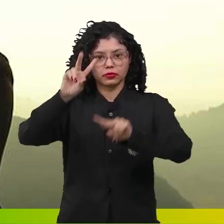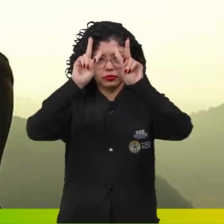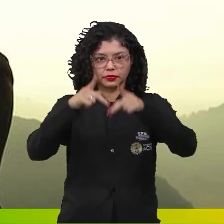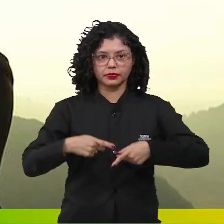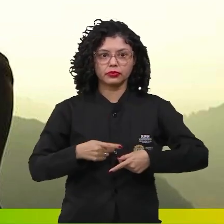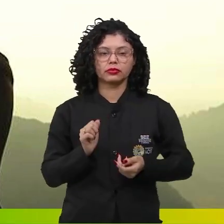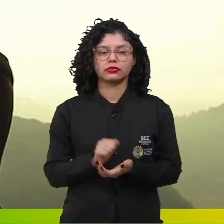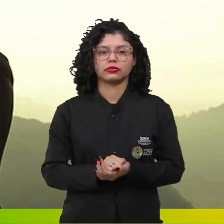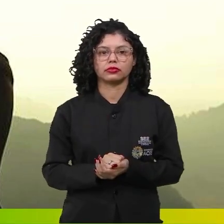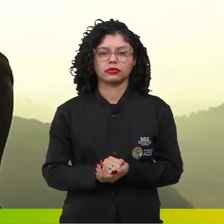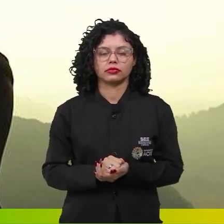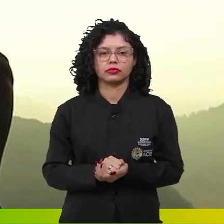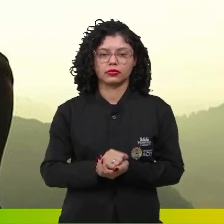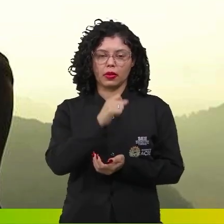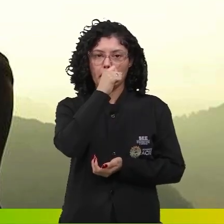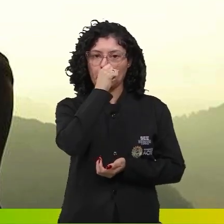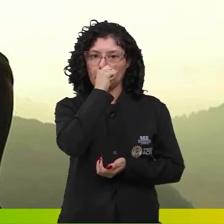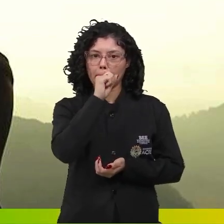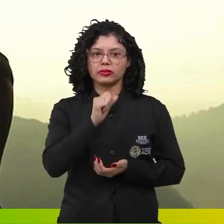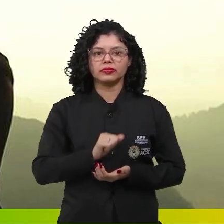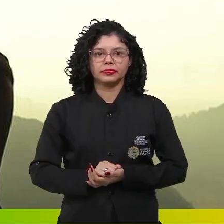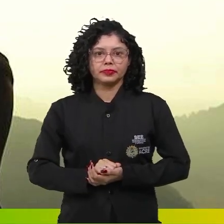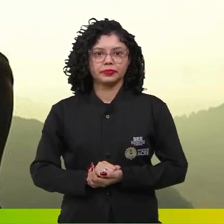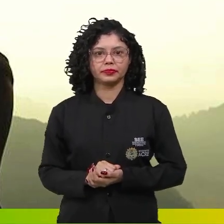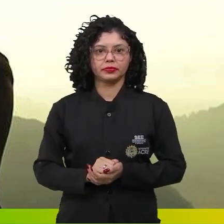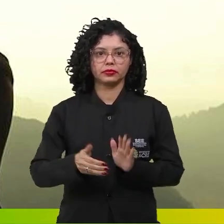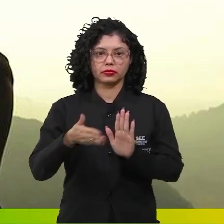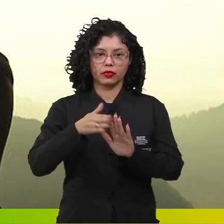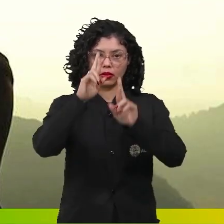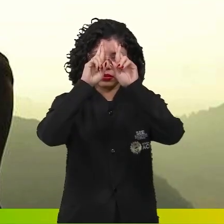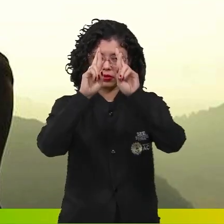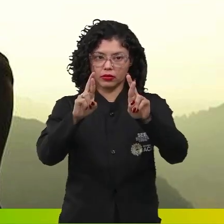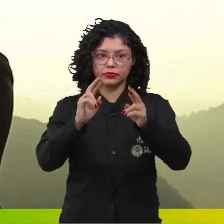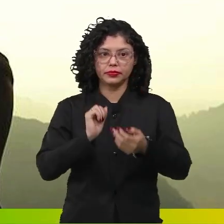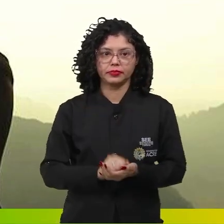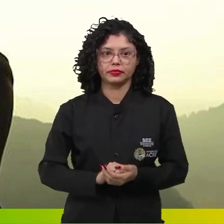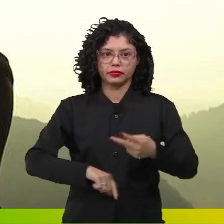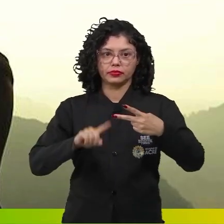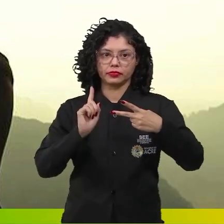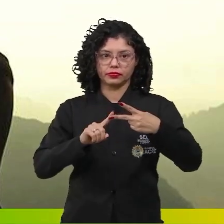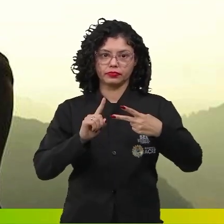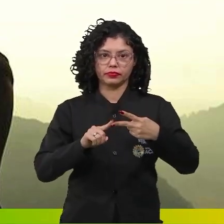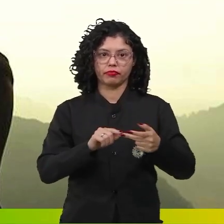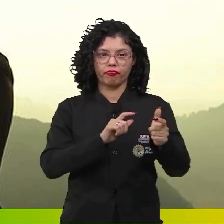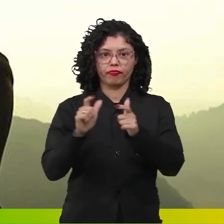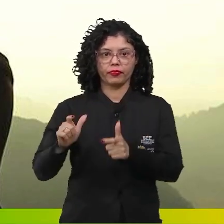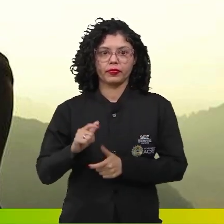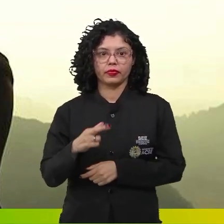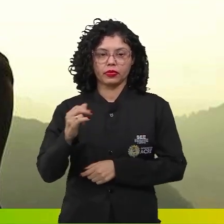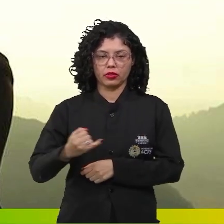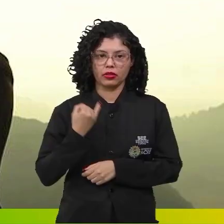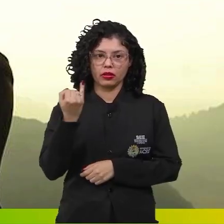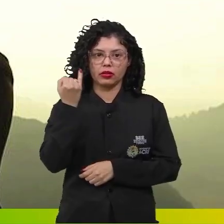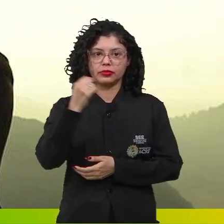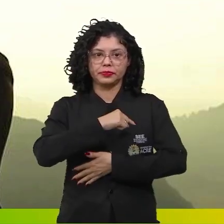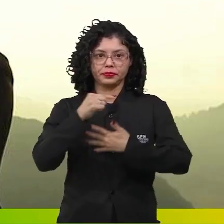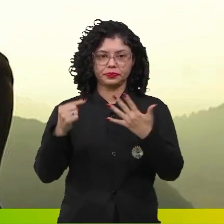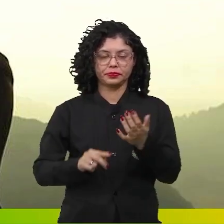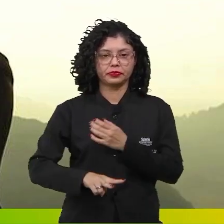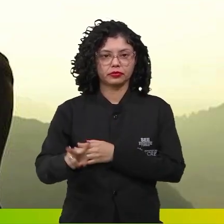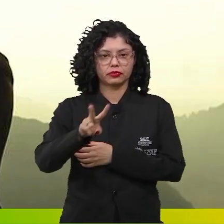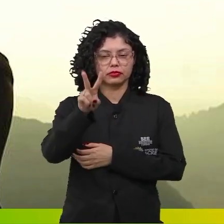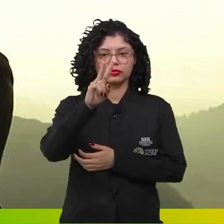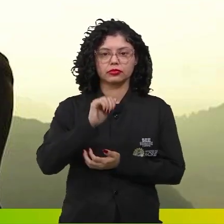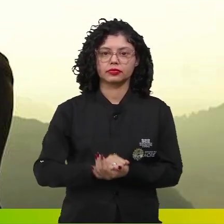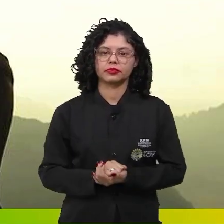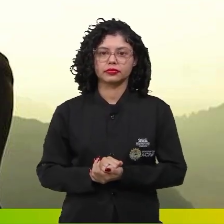direitos humanos. Vamos grifar essas práticas, ó. Promover respeito, tornar espaços privilegiados, diversidade,